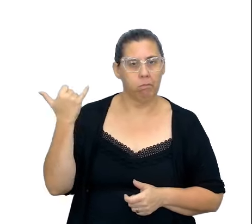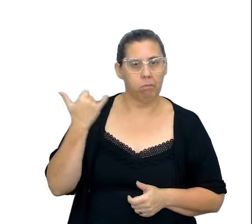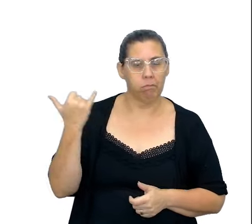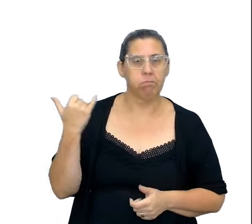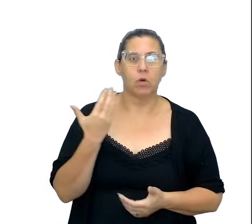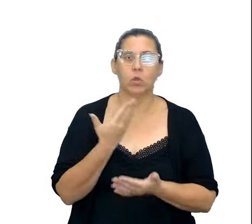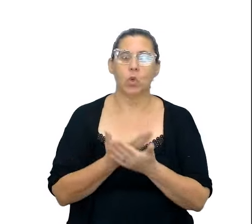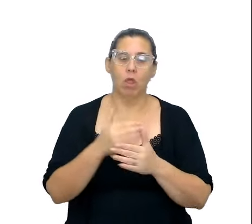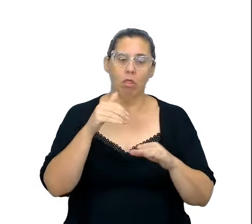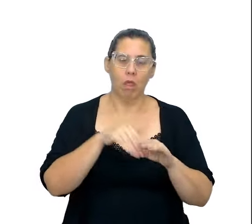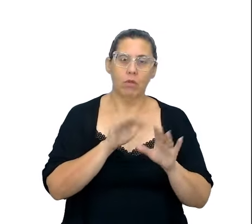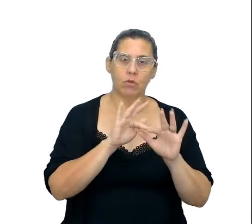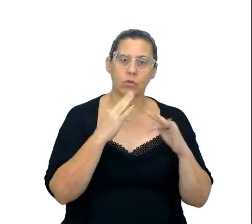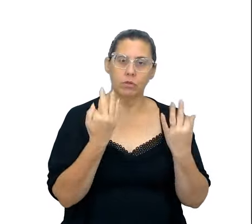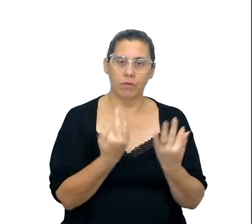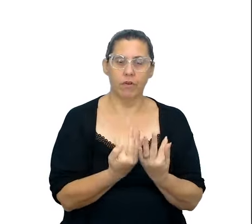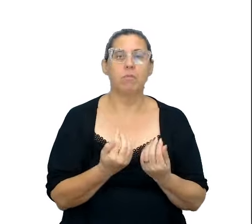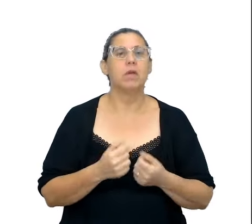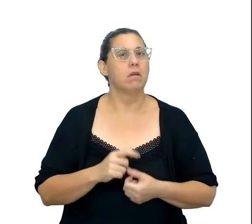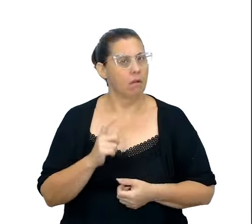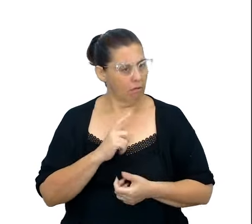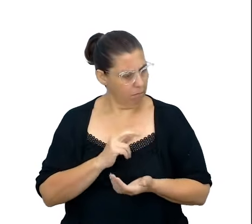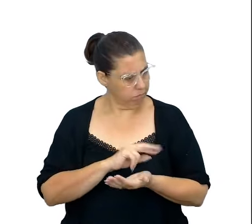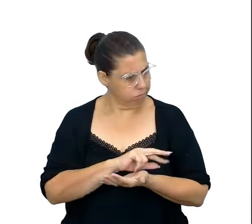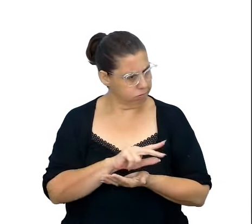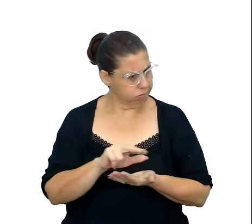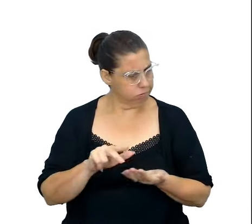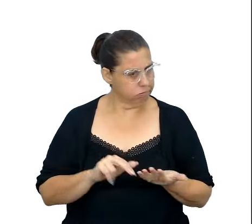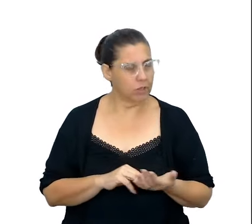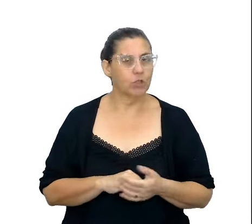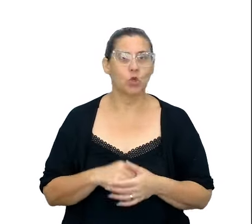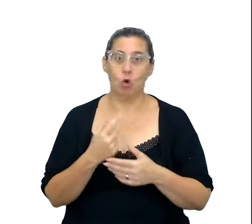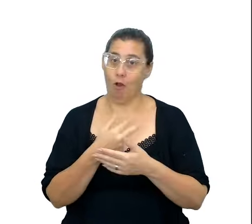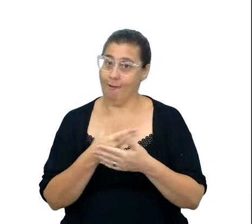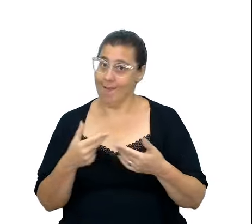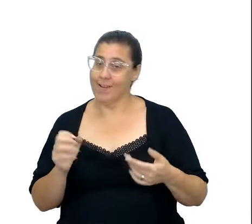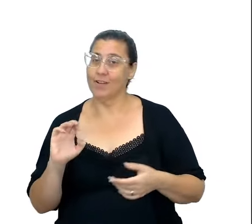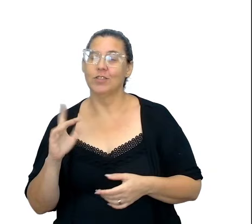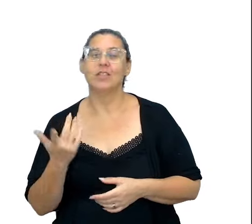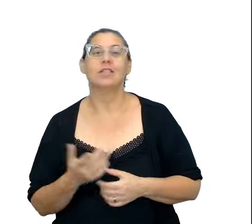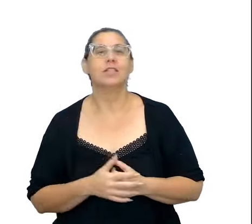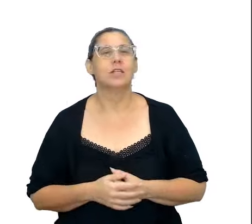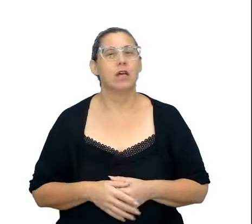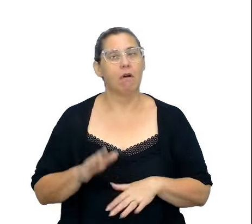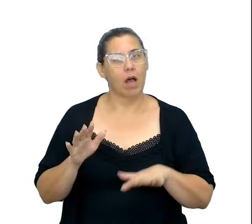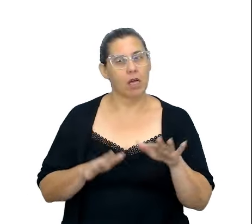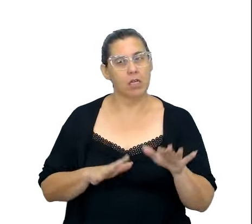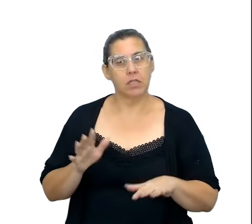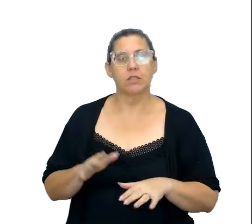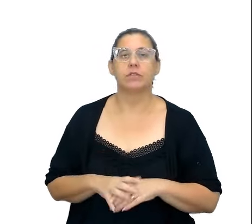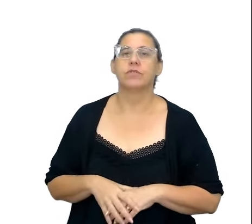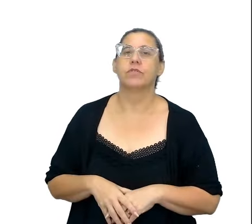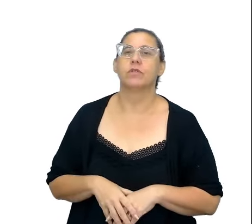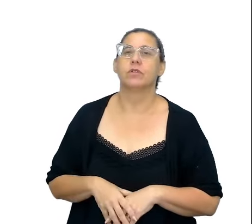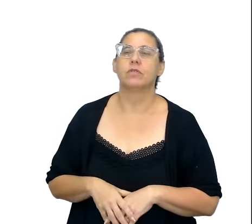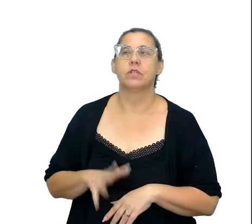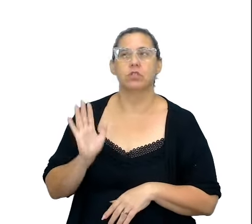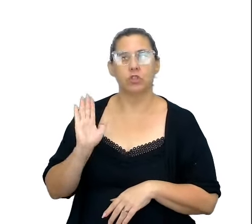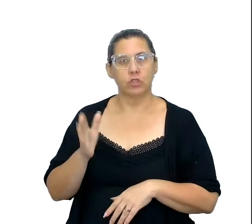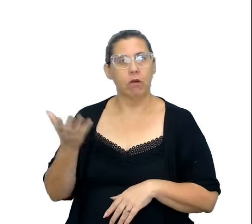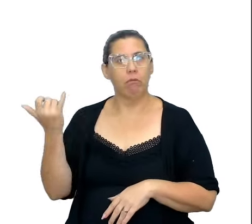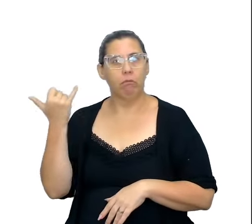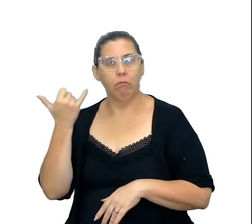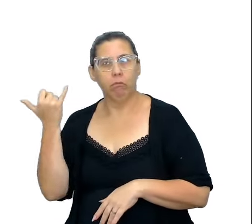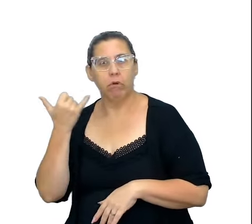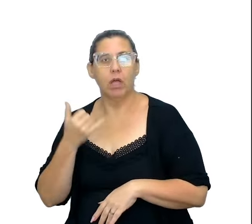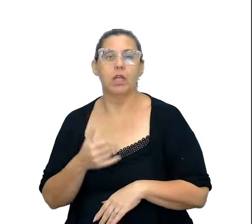dentro da família, que tem bastante, né? De causos aí que eles podem ter ouvido também em alguma outra roda. E